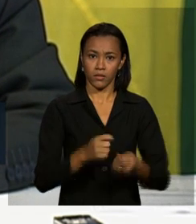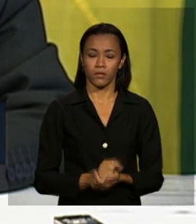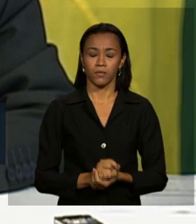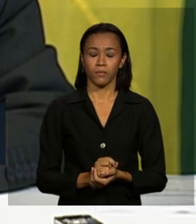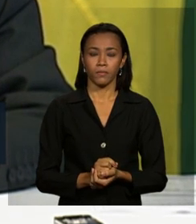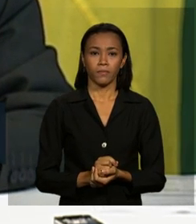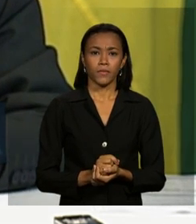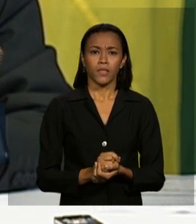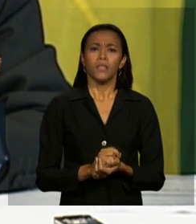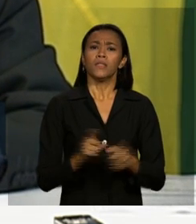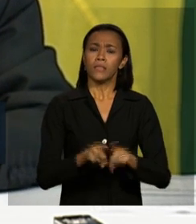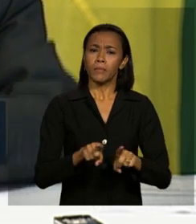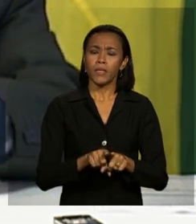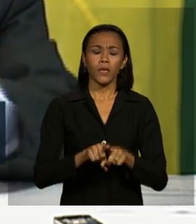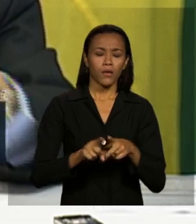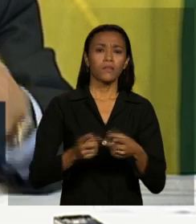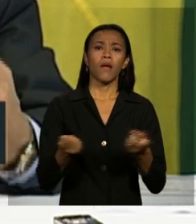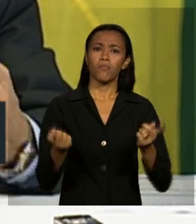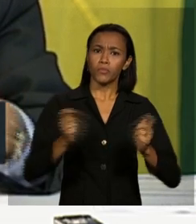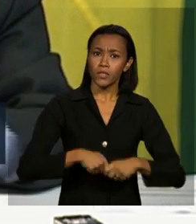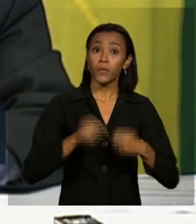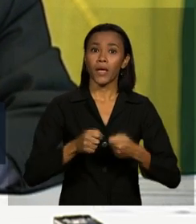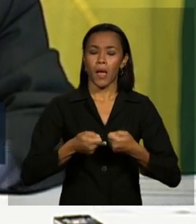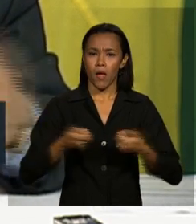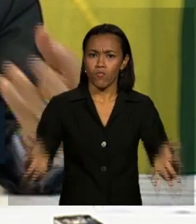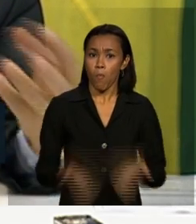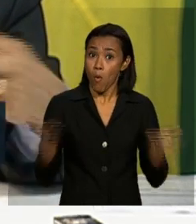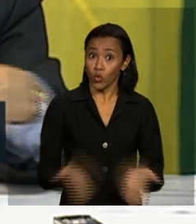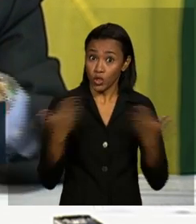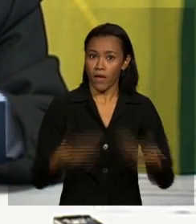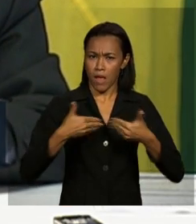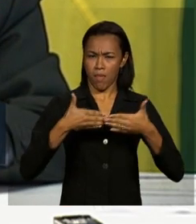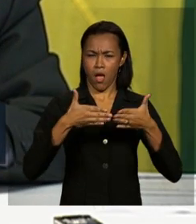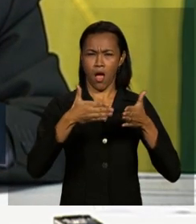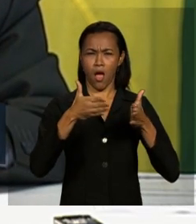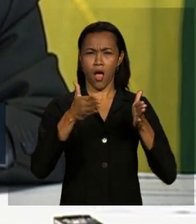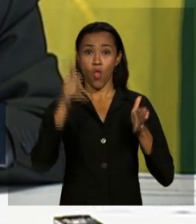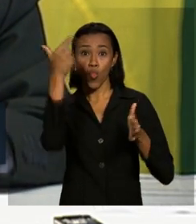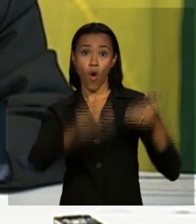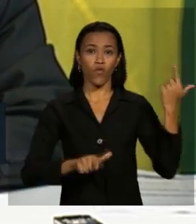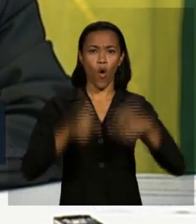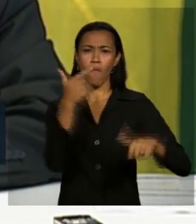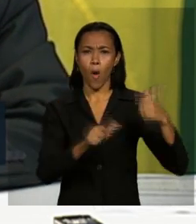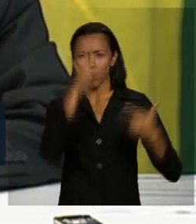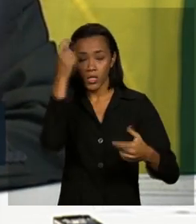Como estimular a expansão e mesmo a atração de novos